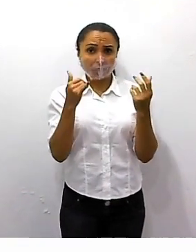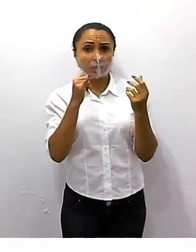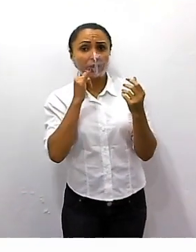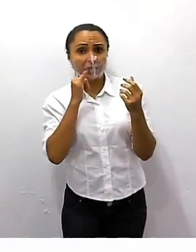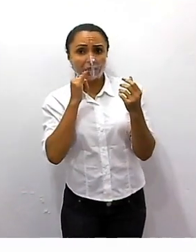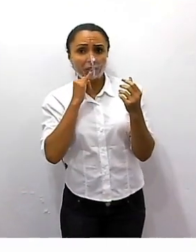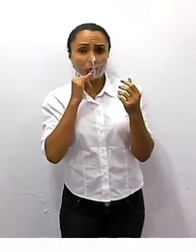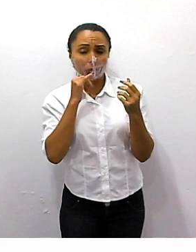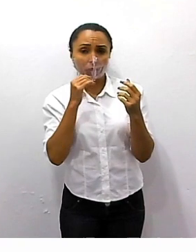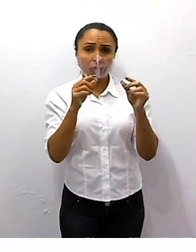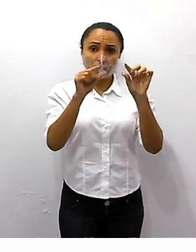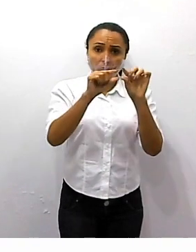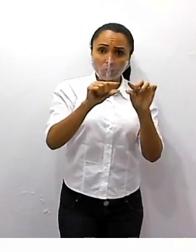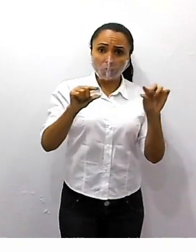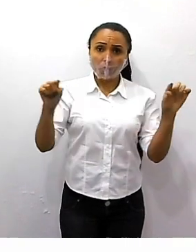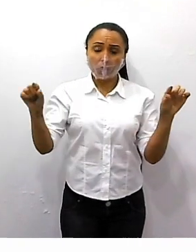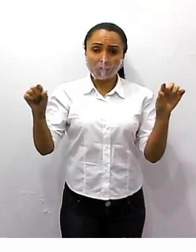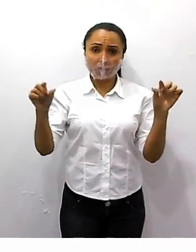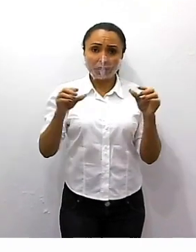de oração